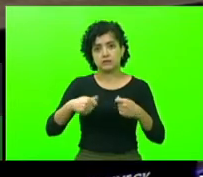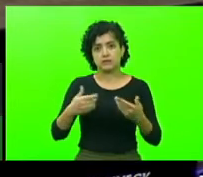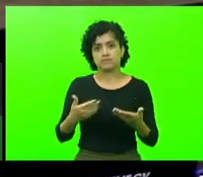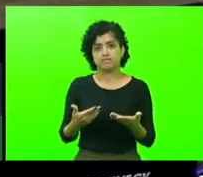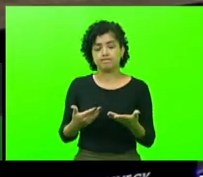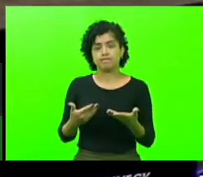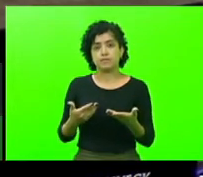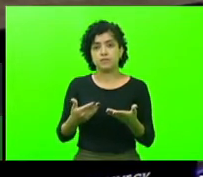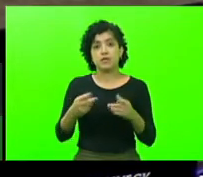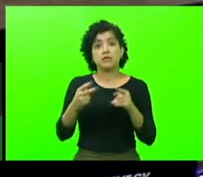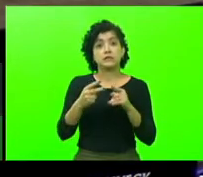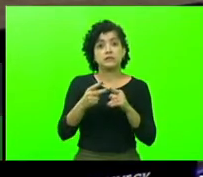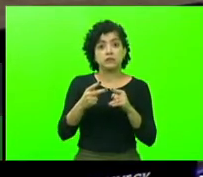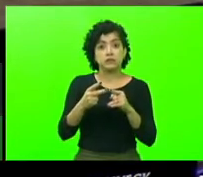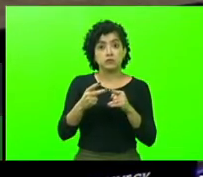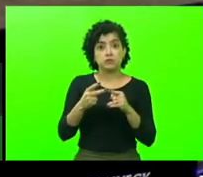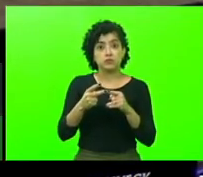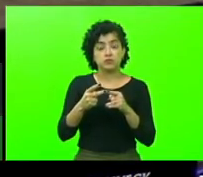Segundo,